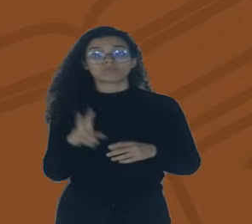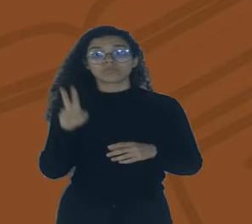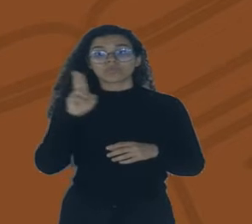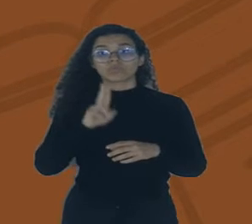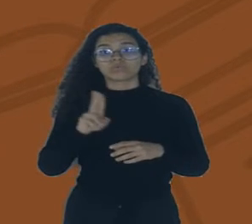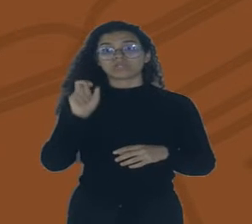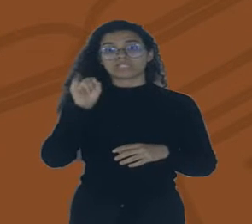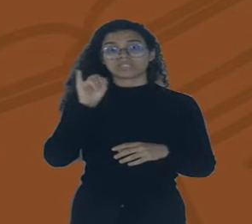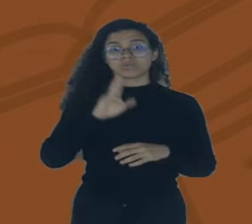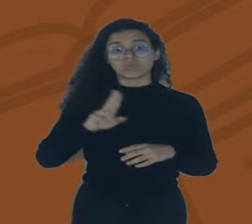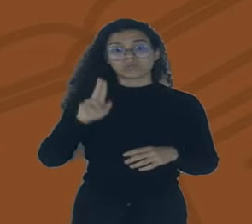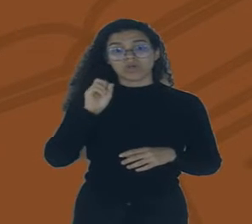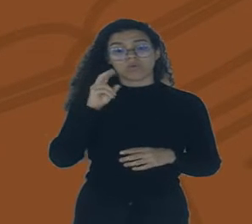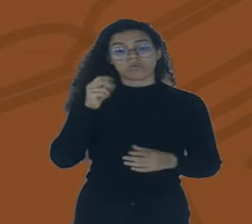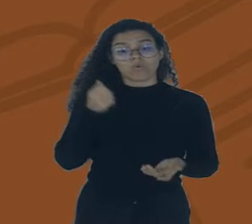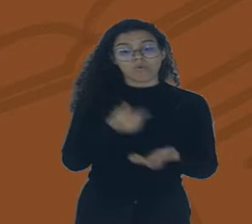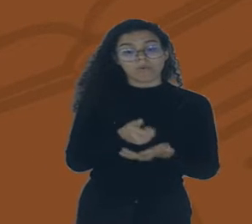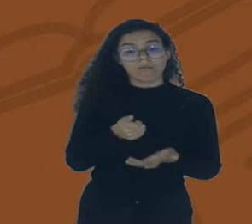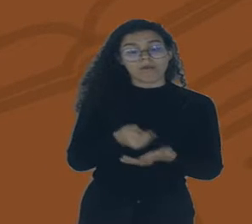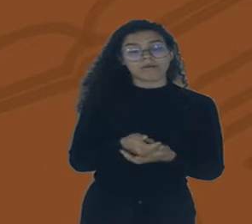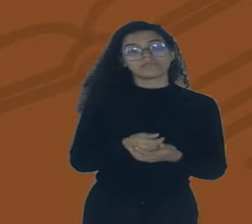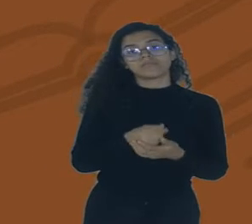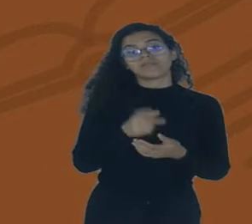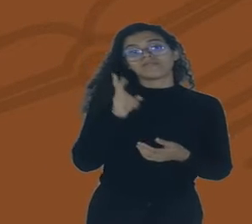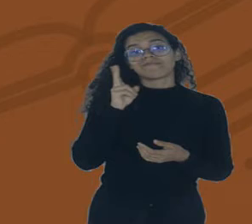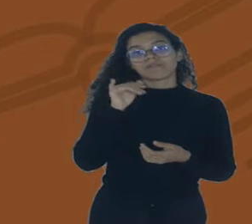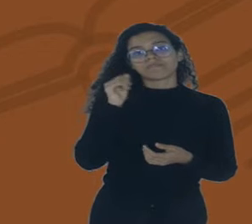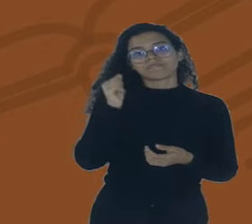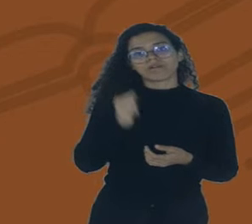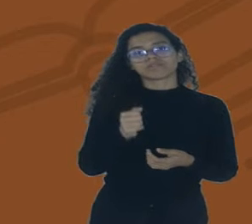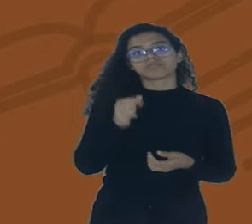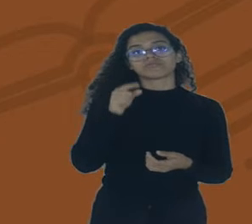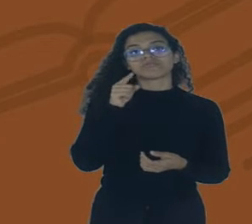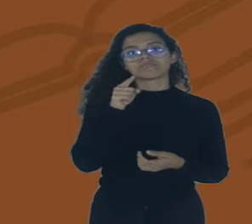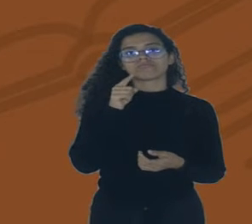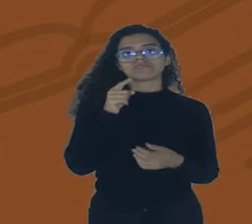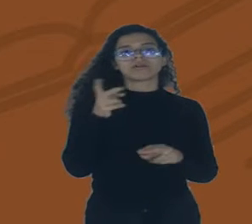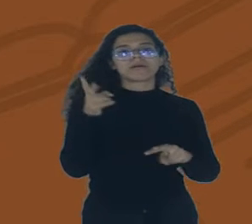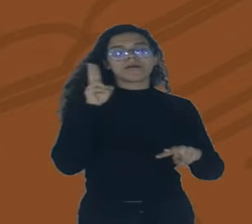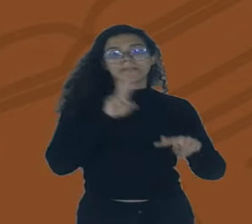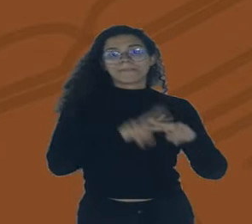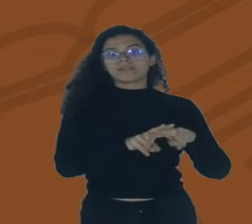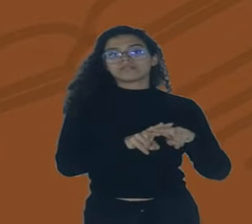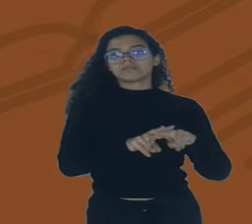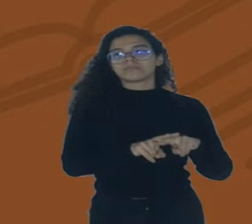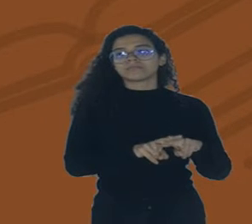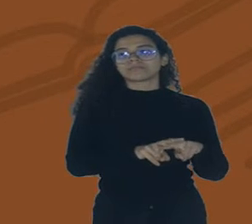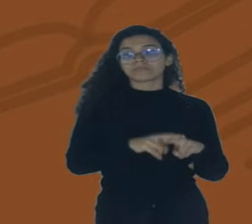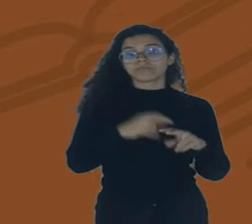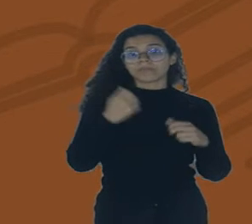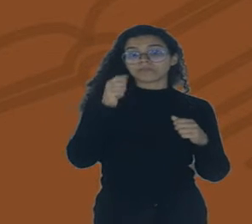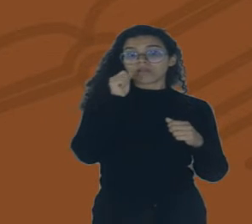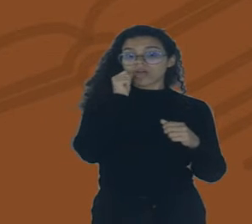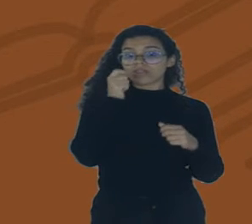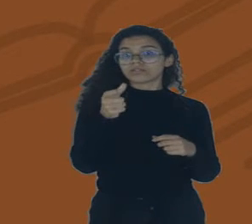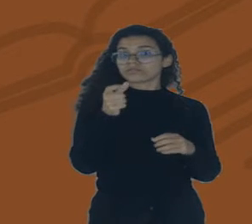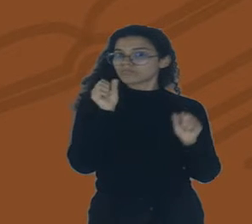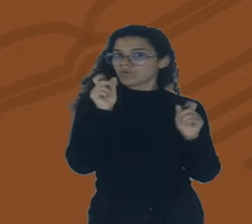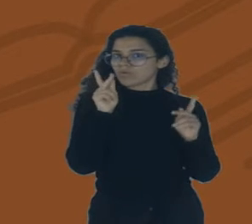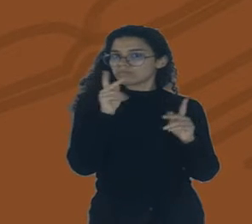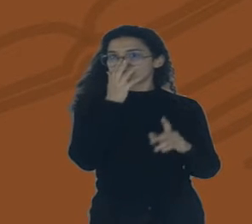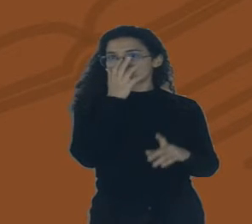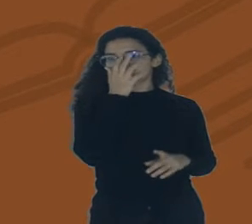consumo, você fica sujeito a responder criminalmente, ok? Então vamos ficar atento. Ok,